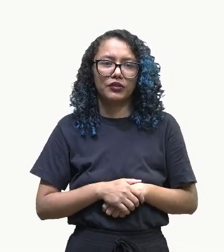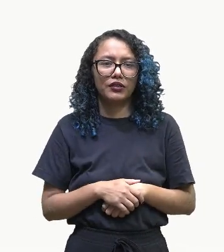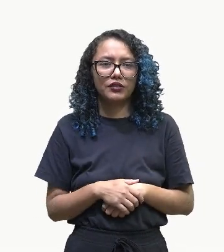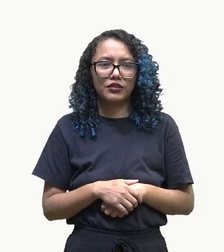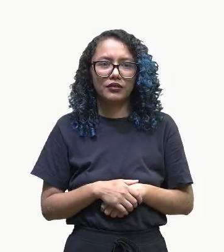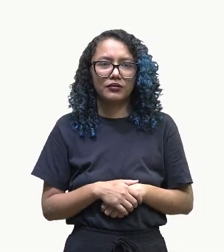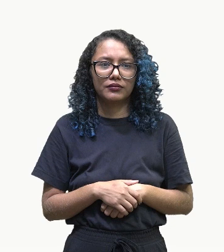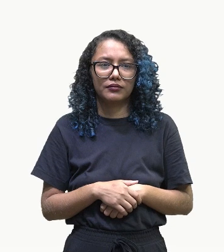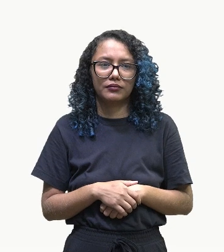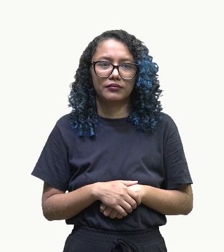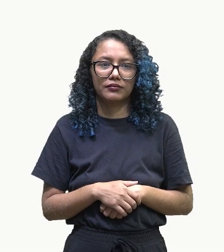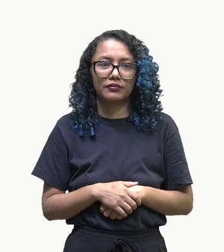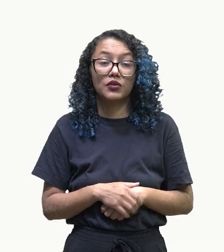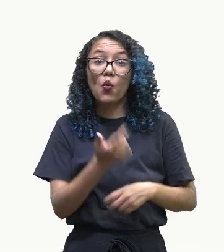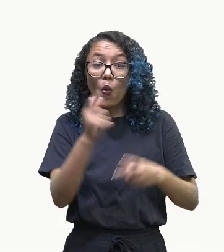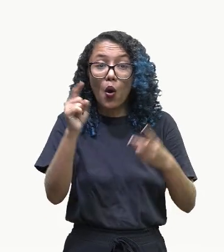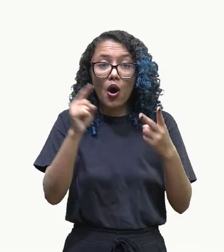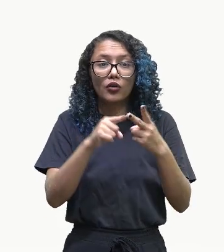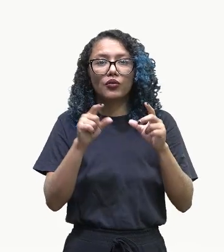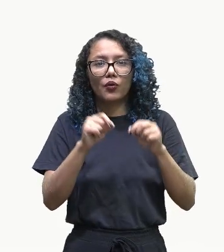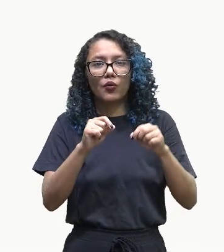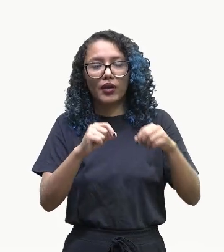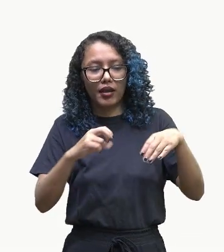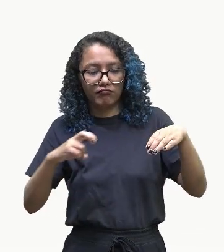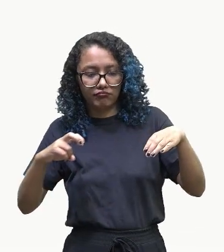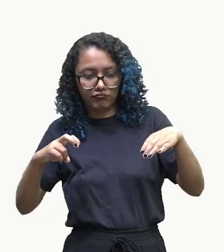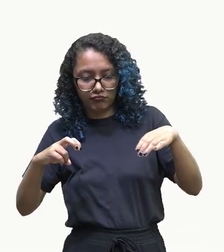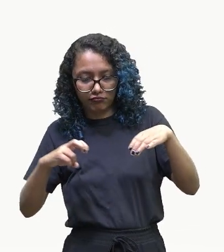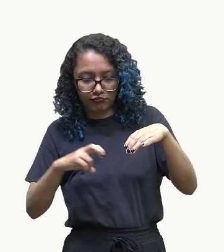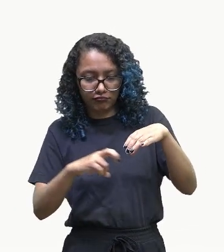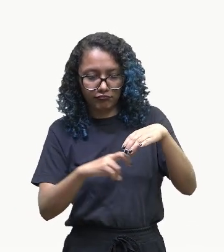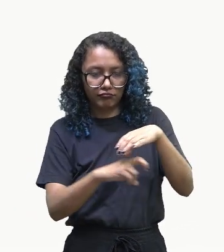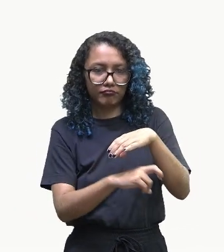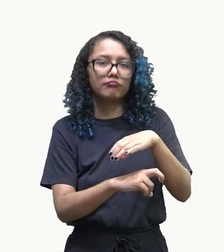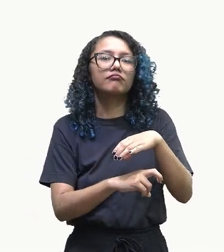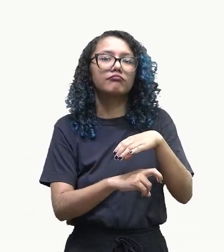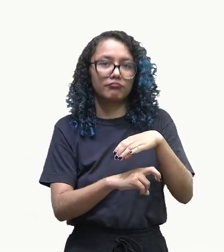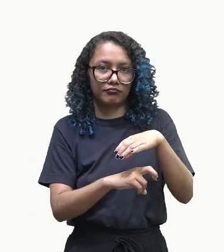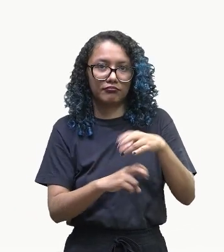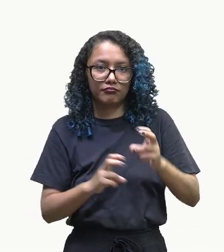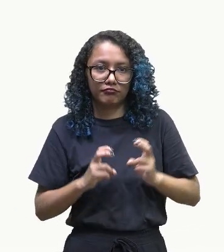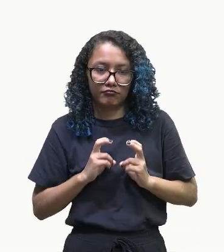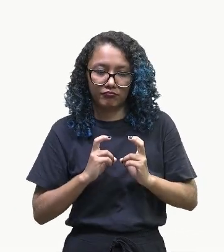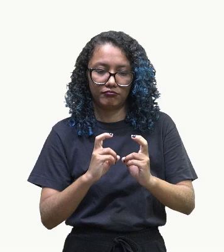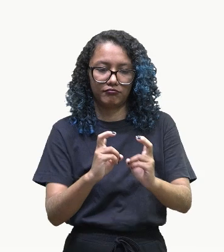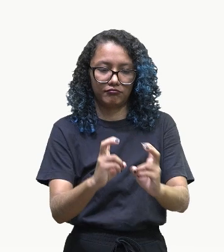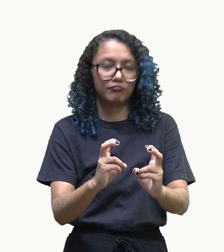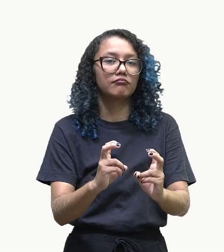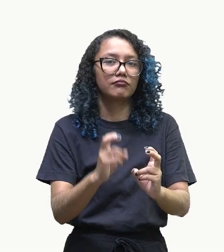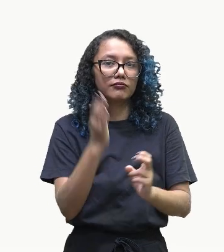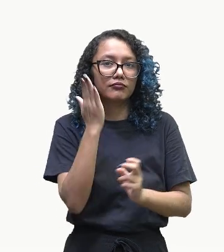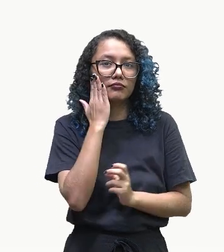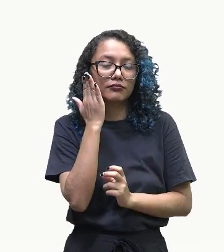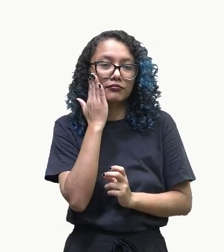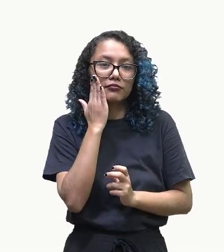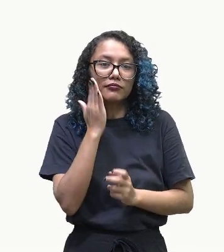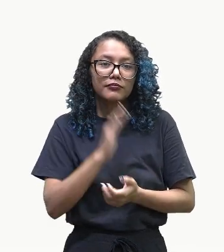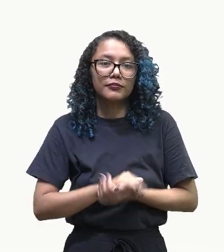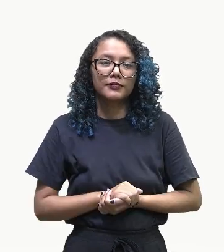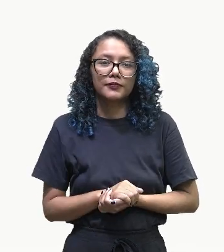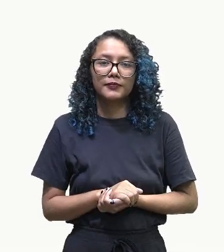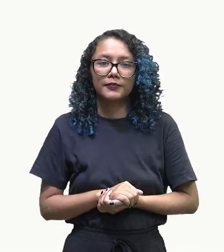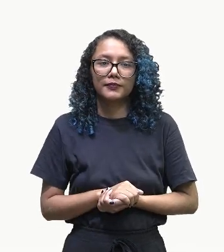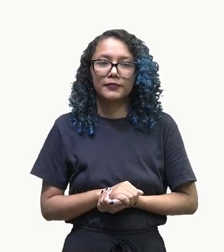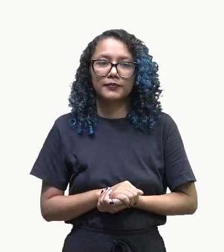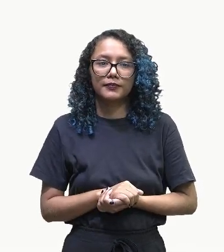então por baixo da terra. E o tranvia é um trem construído em la calle. Então aqui, por exemplo, nós